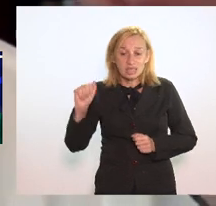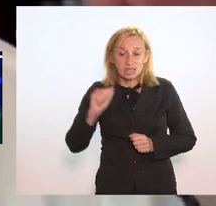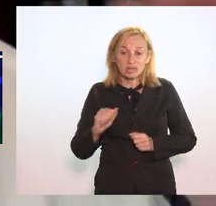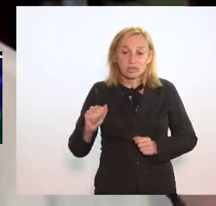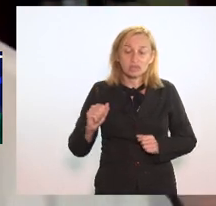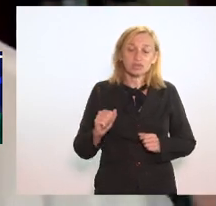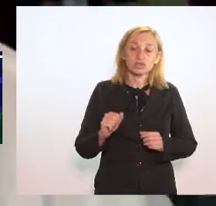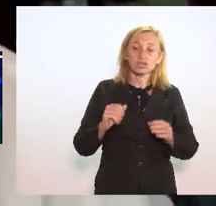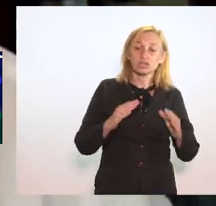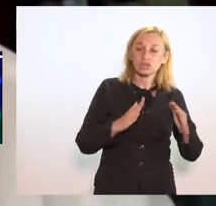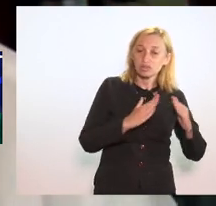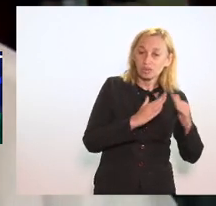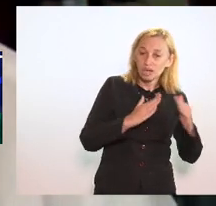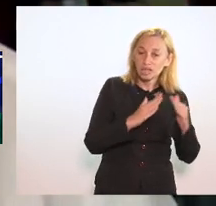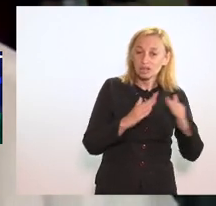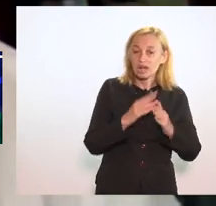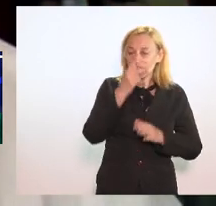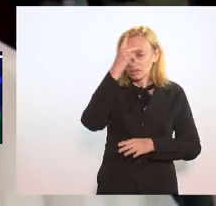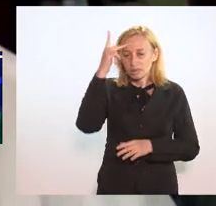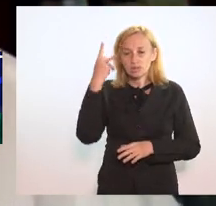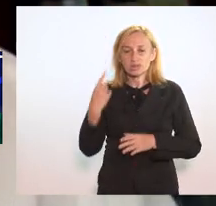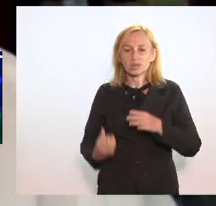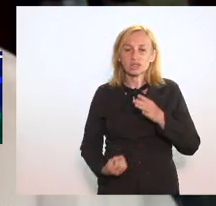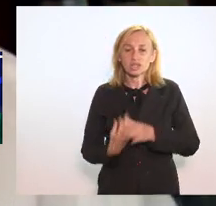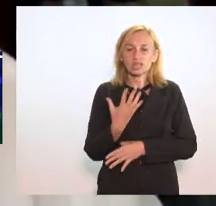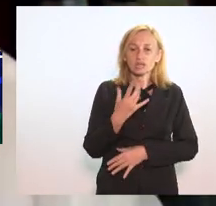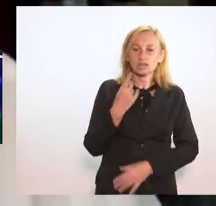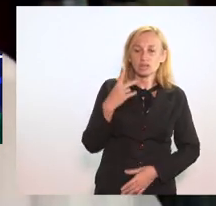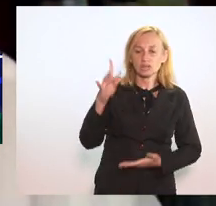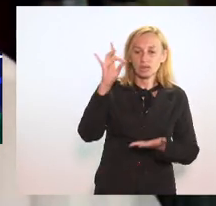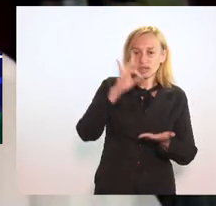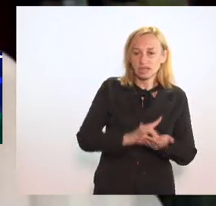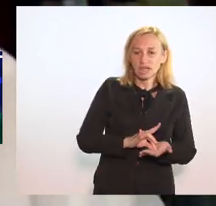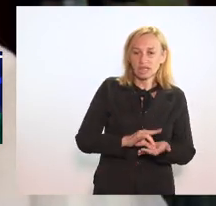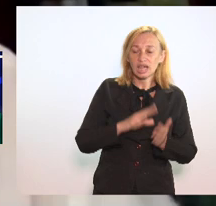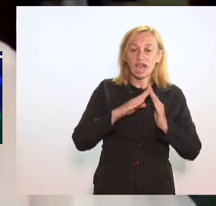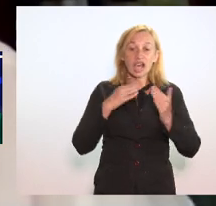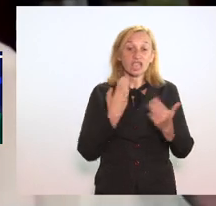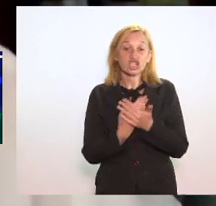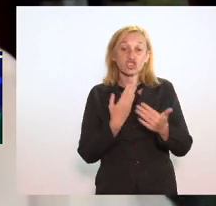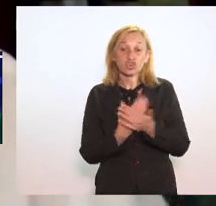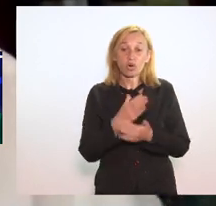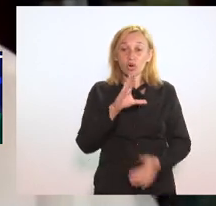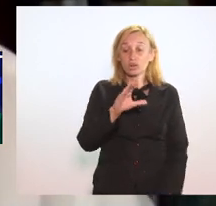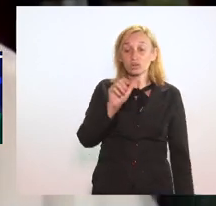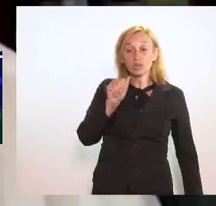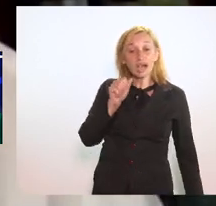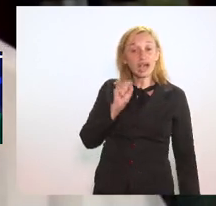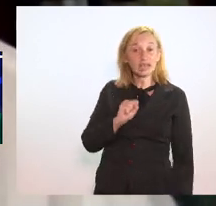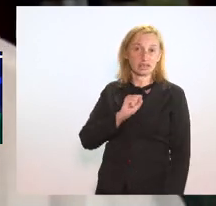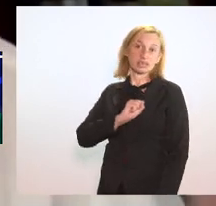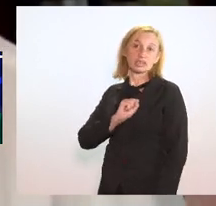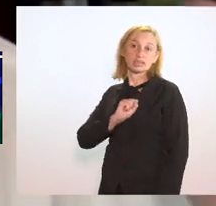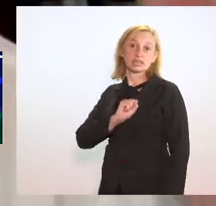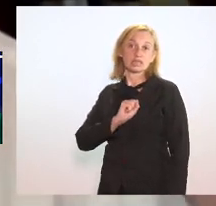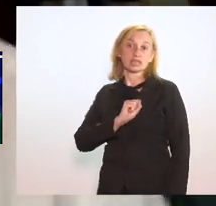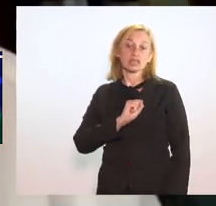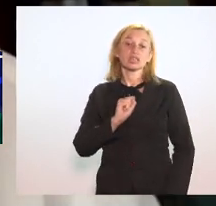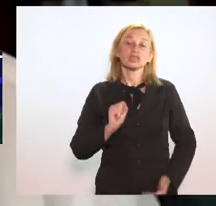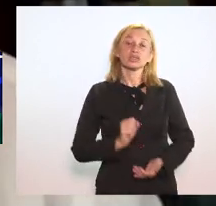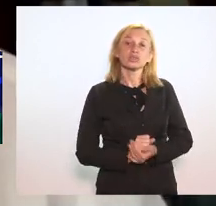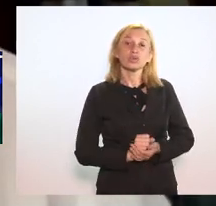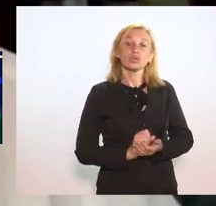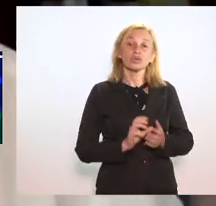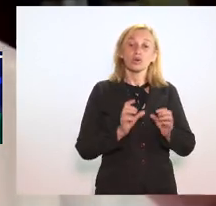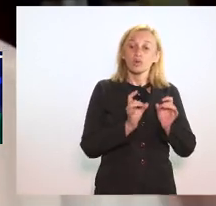as pessoas que constroem suas realidades com as escolas locais com o comércio local para tomarem